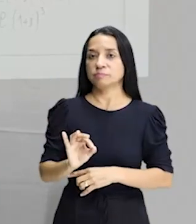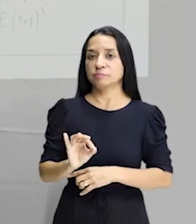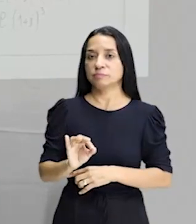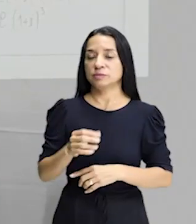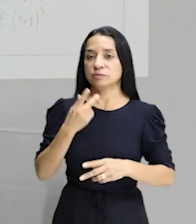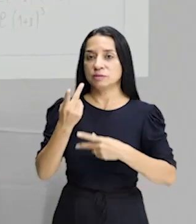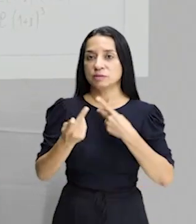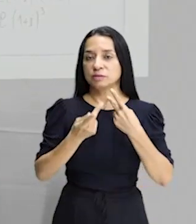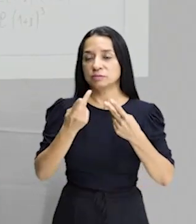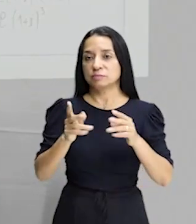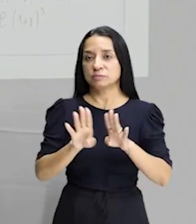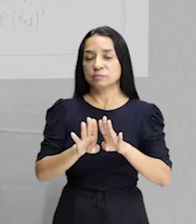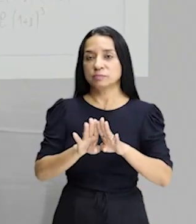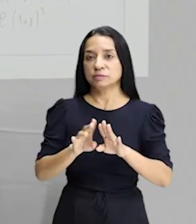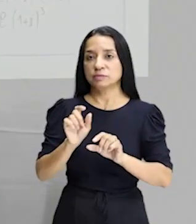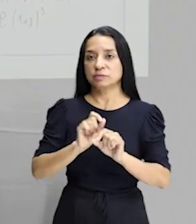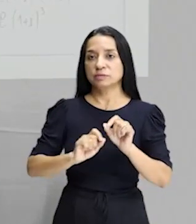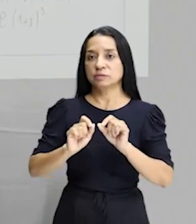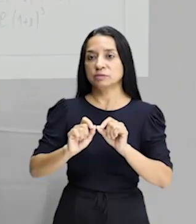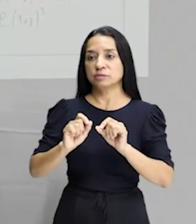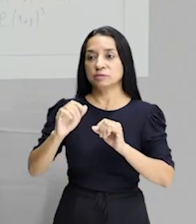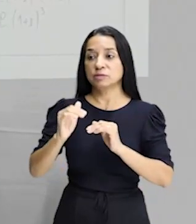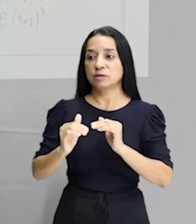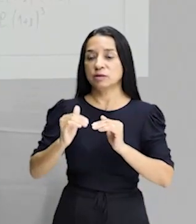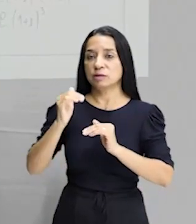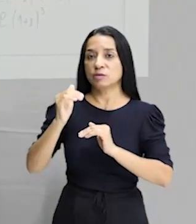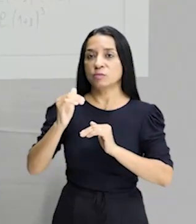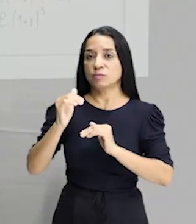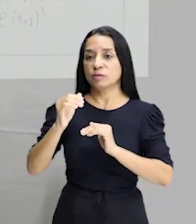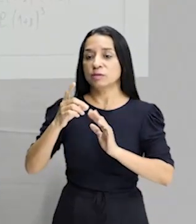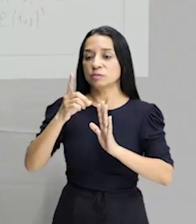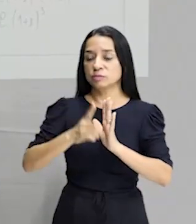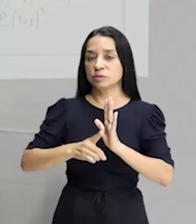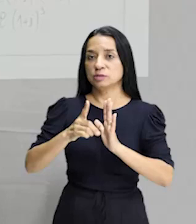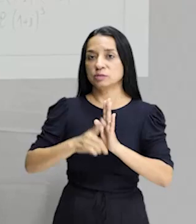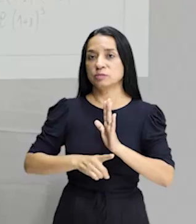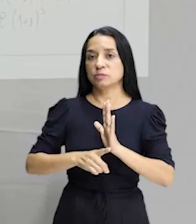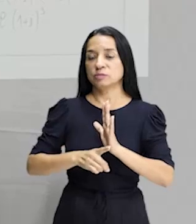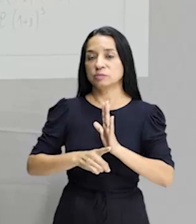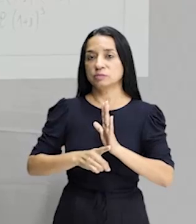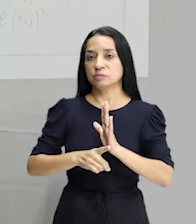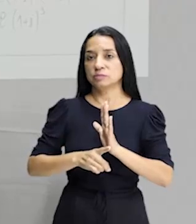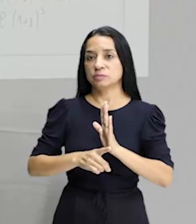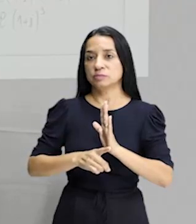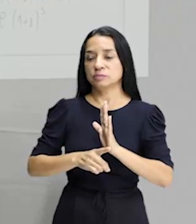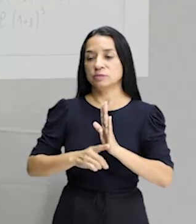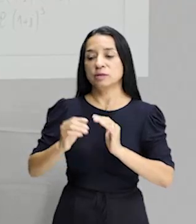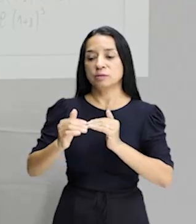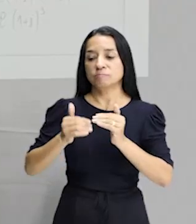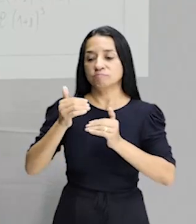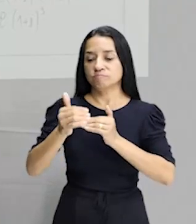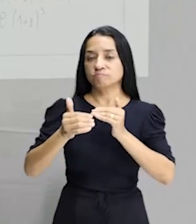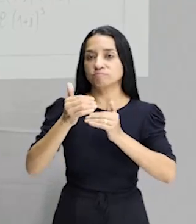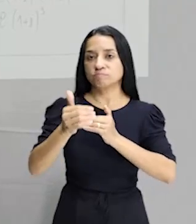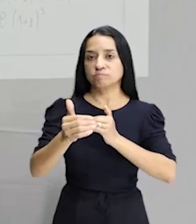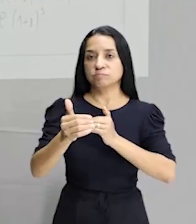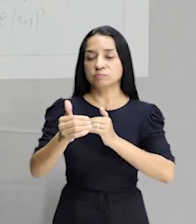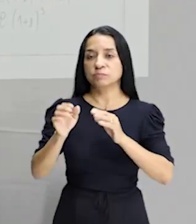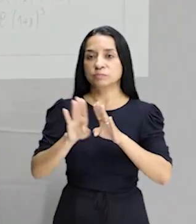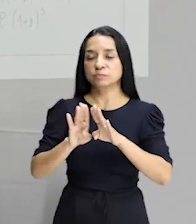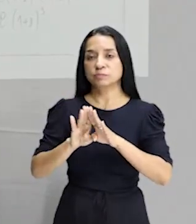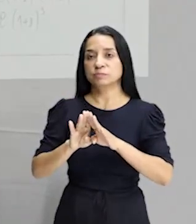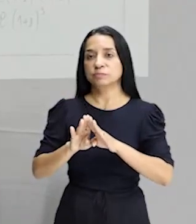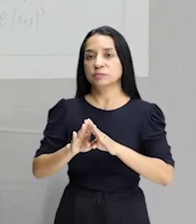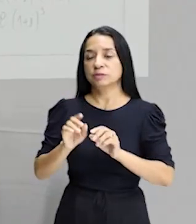já falamos aqui de aumentos de descontos aumentos e descontos sucessivos falamos